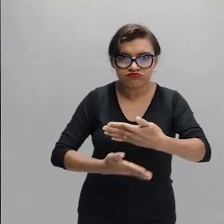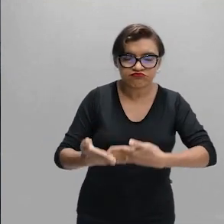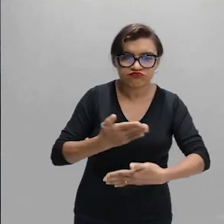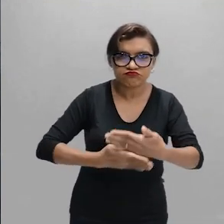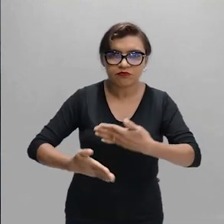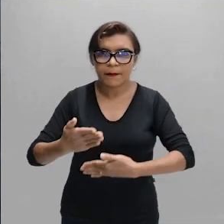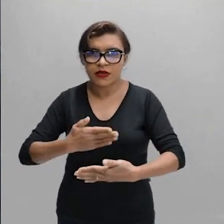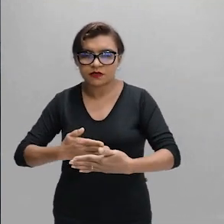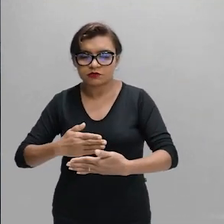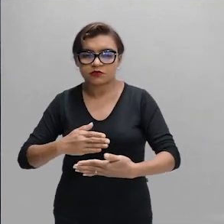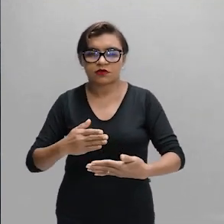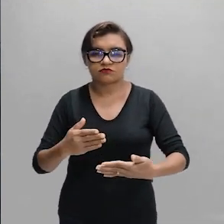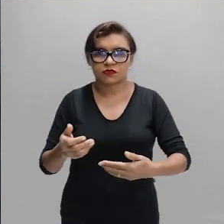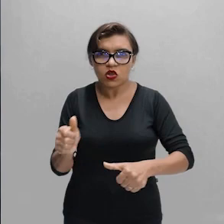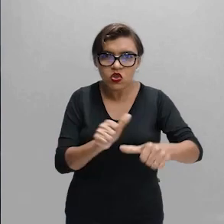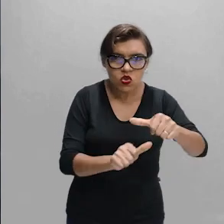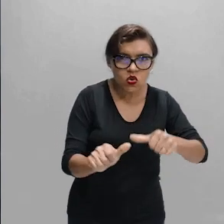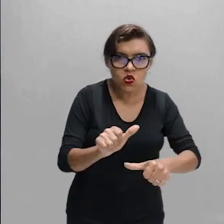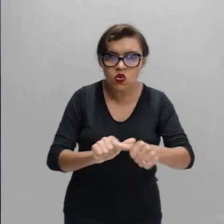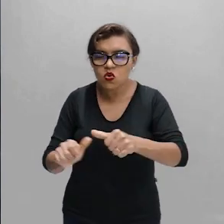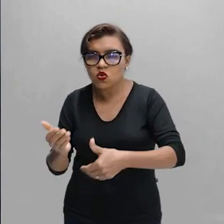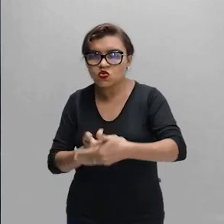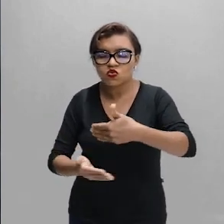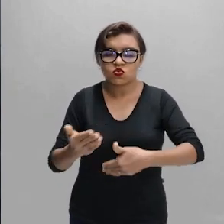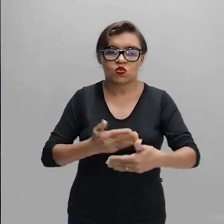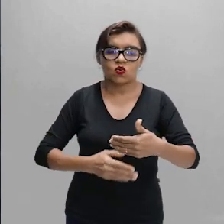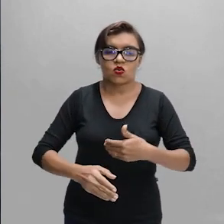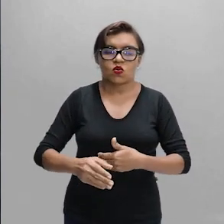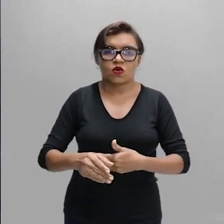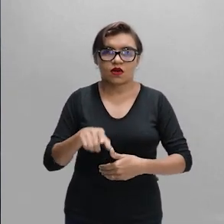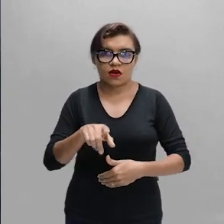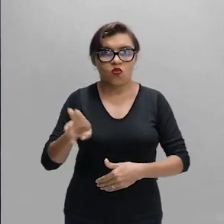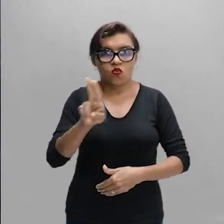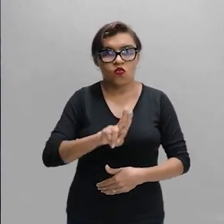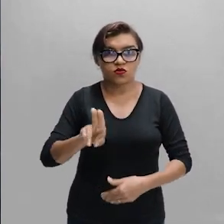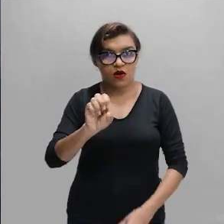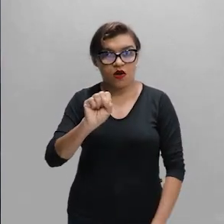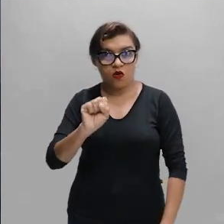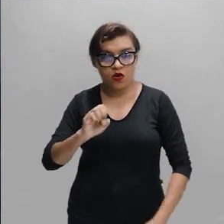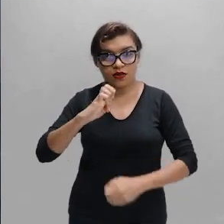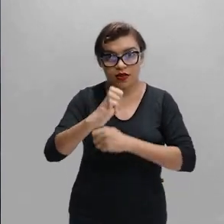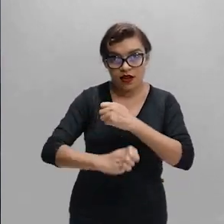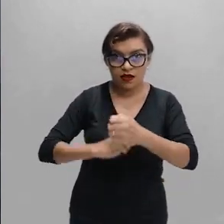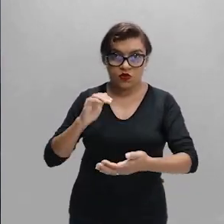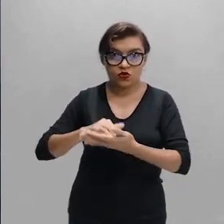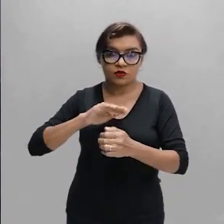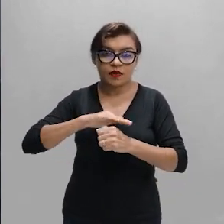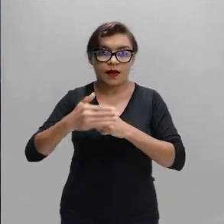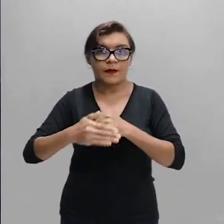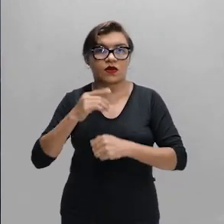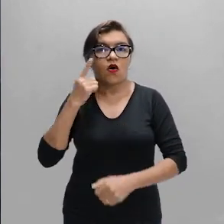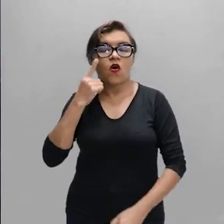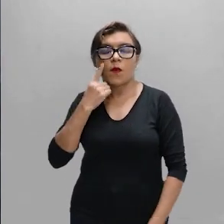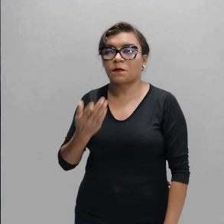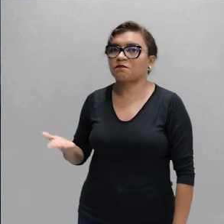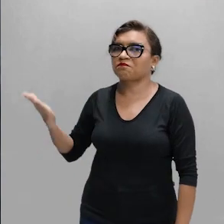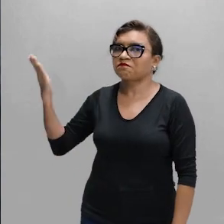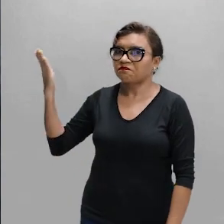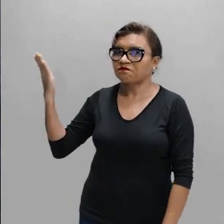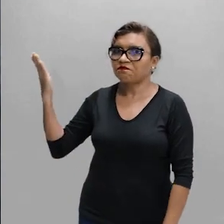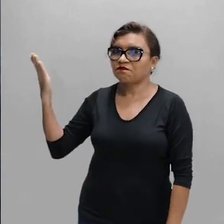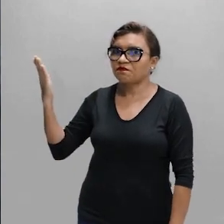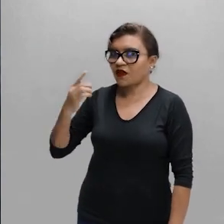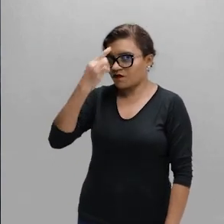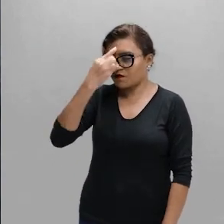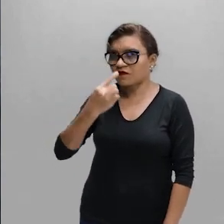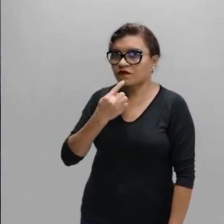com 8 camadas, 8 elétrons na última camada. Certo? Então, a figura ela mostra aqui,